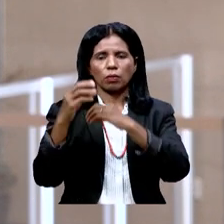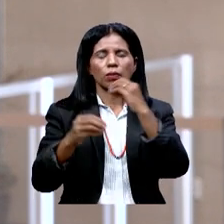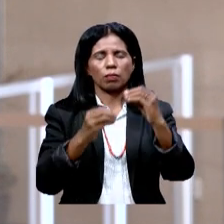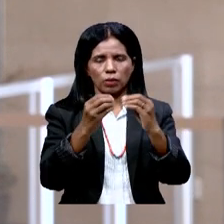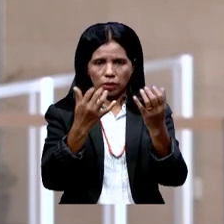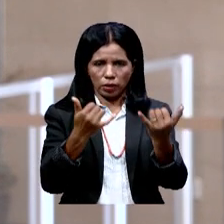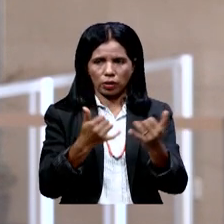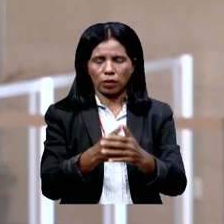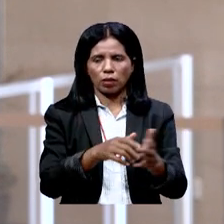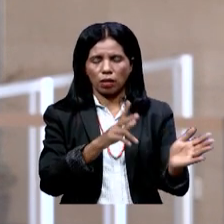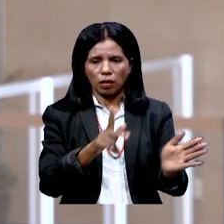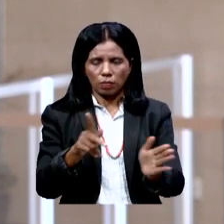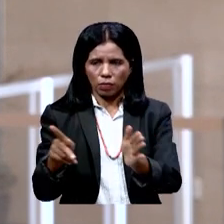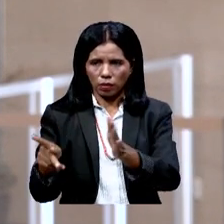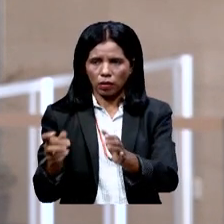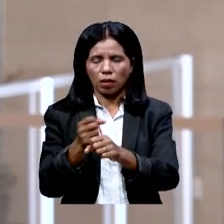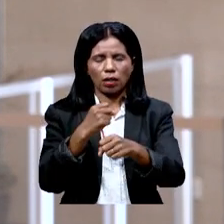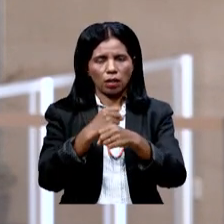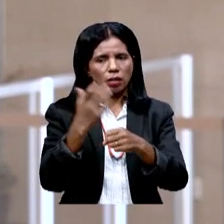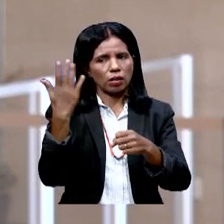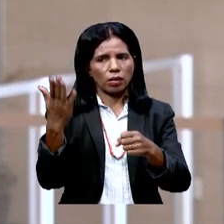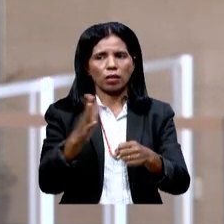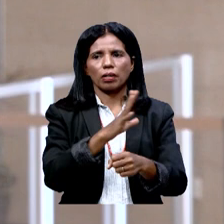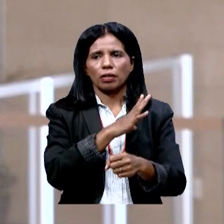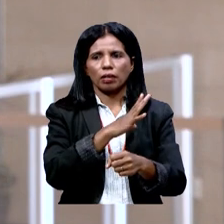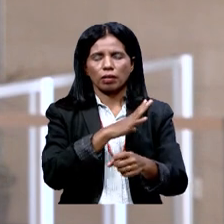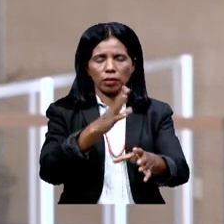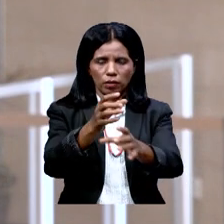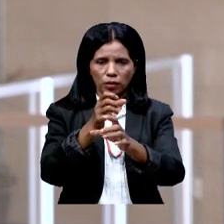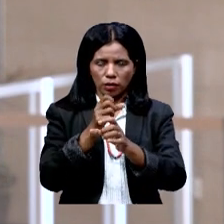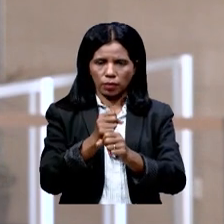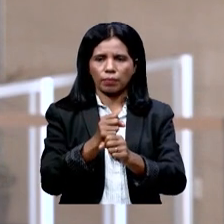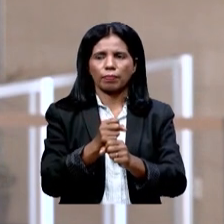o planeamento, o halau, ela, ainda de cima, e a